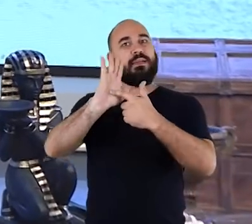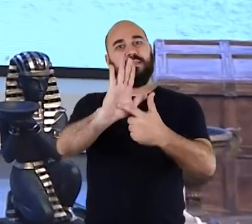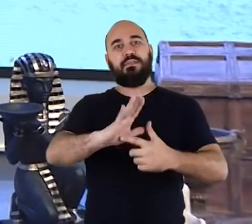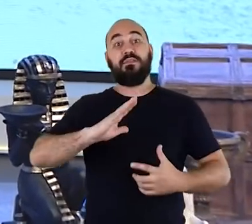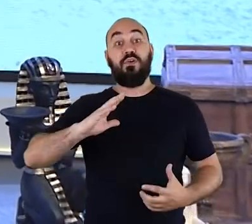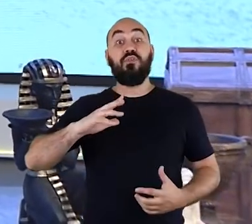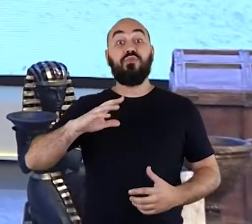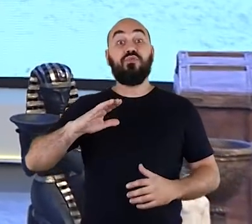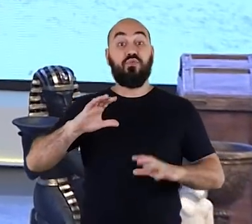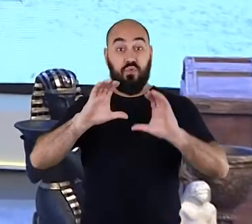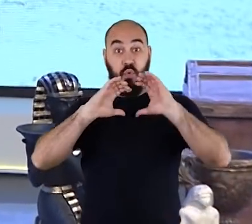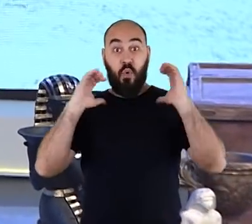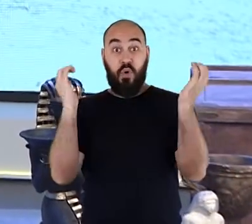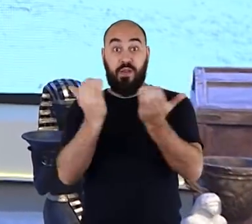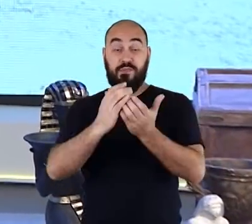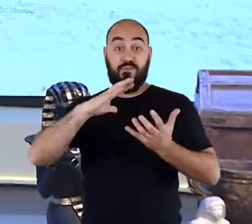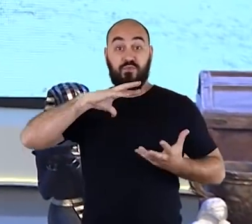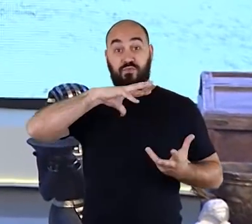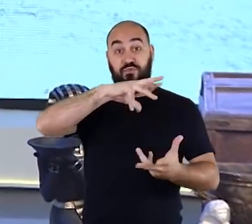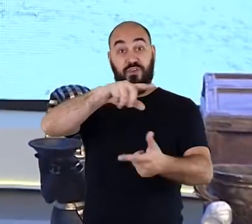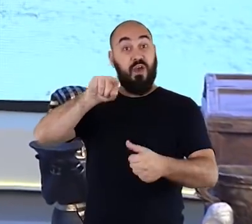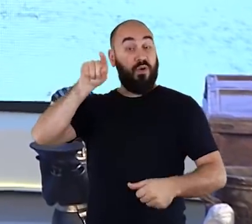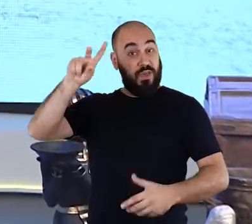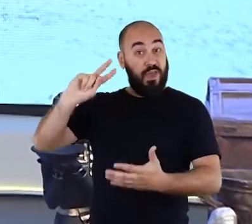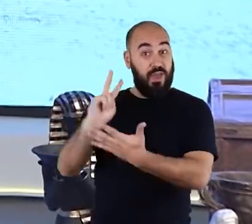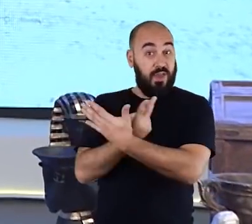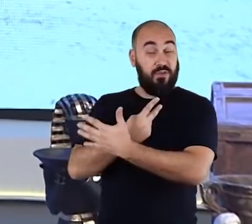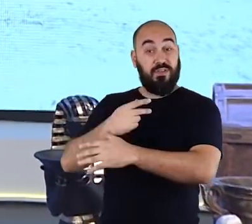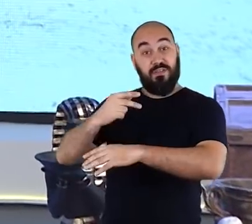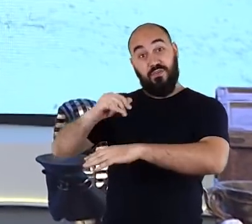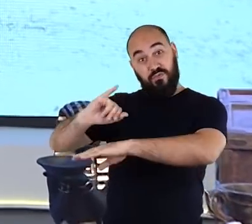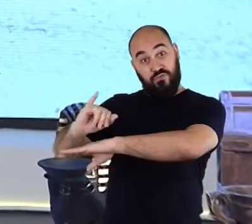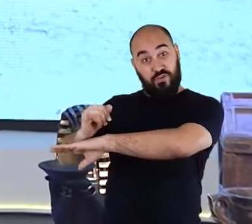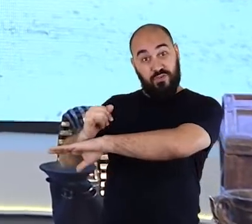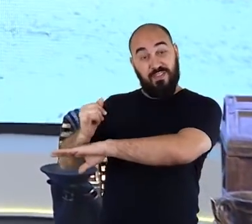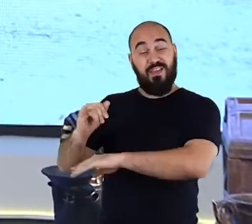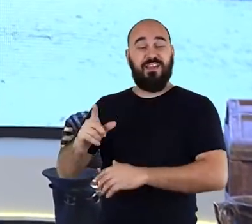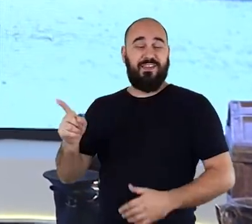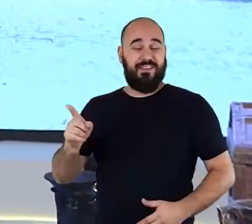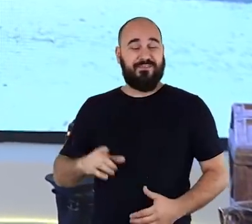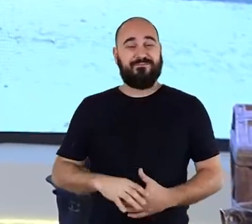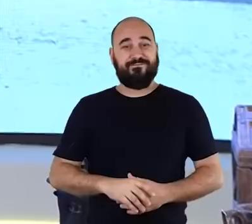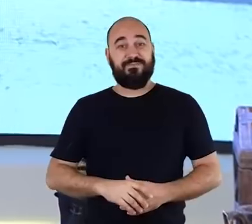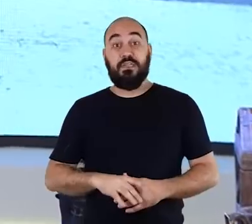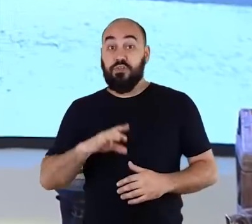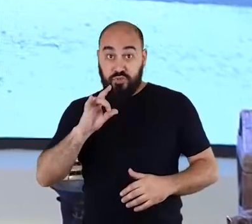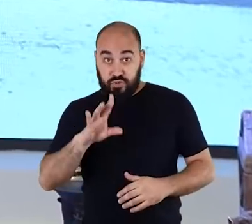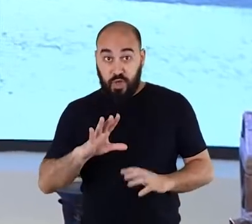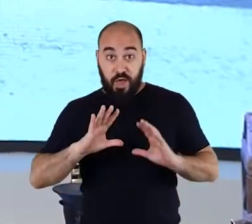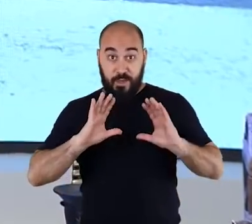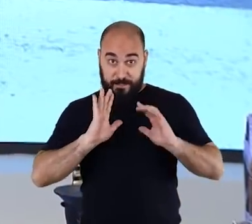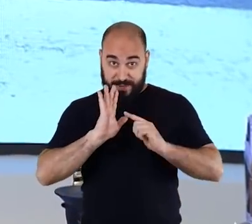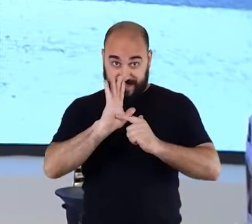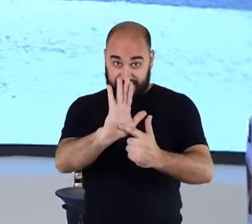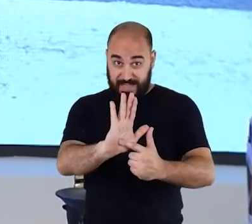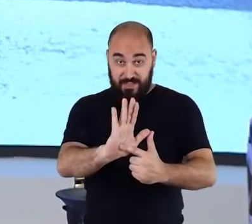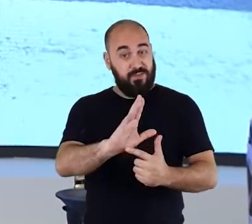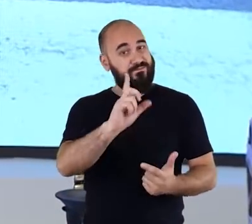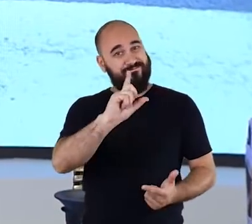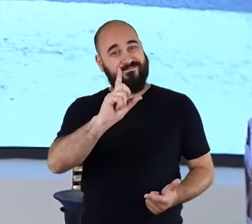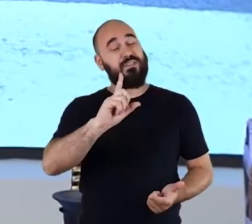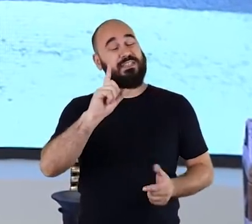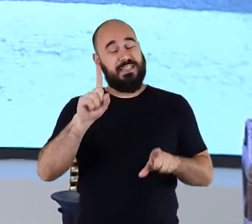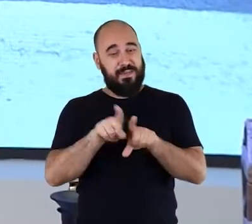epigrafia ocorrido em Jerusalém. E, aliás, não só foram apresentados no congresso, como foram também publicados em jornais